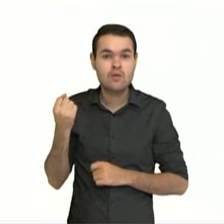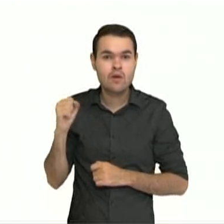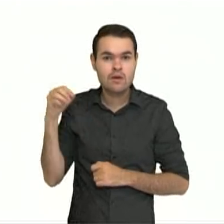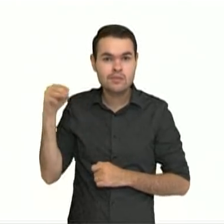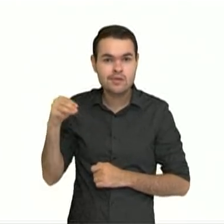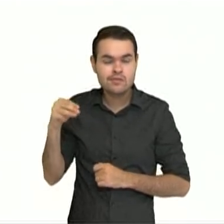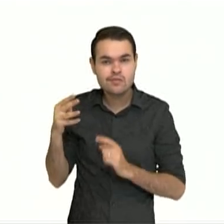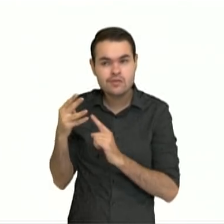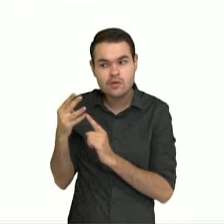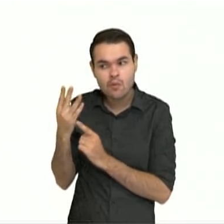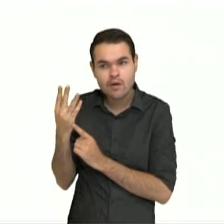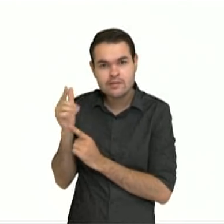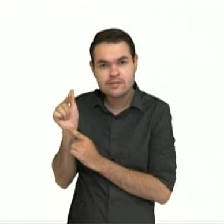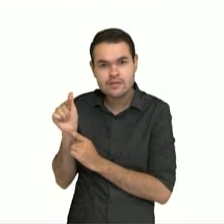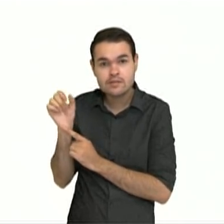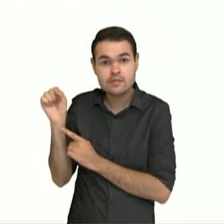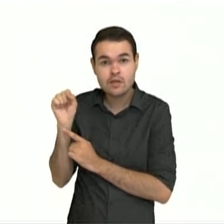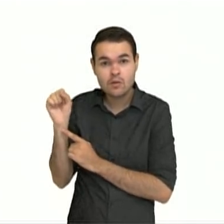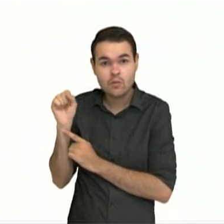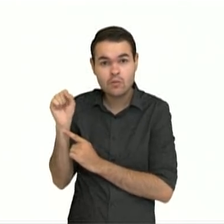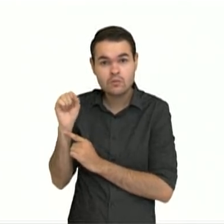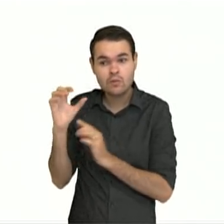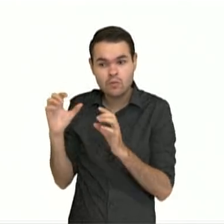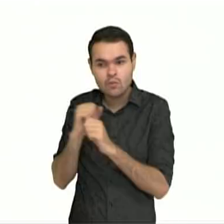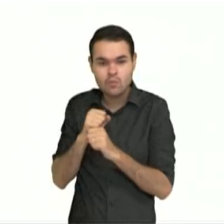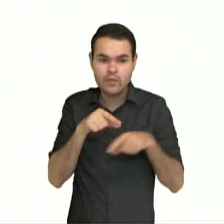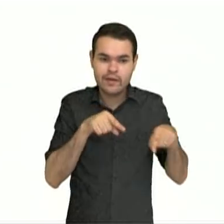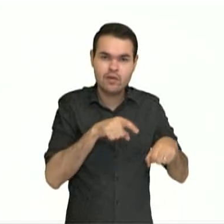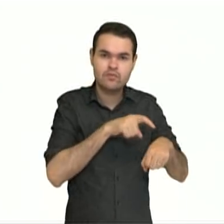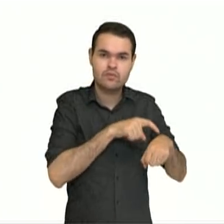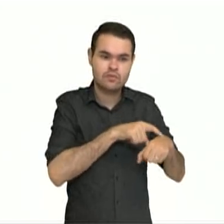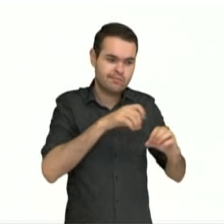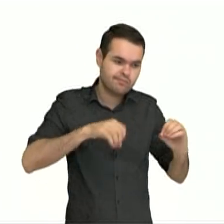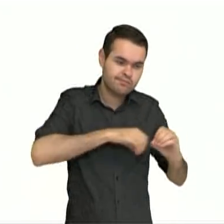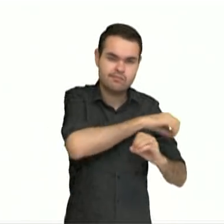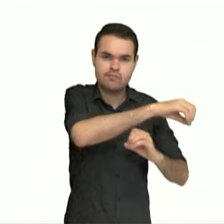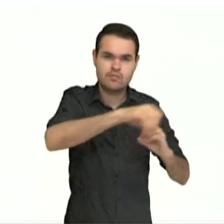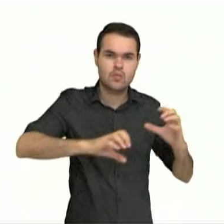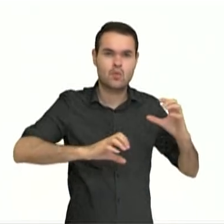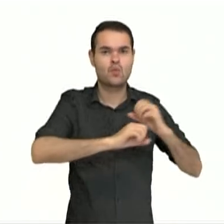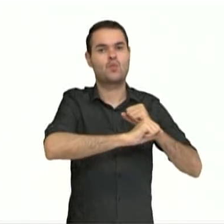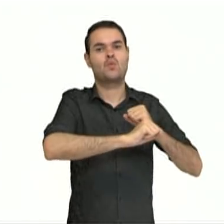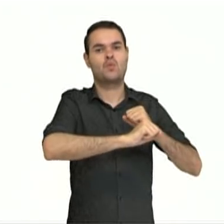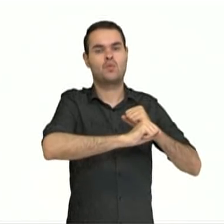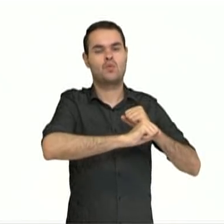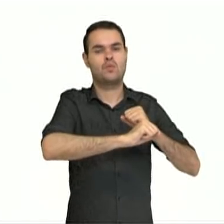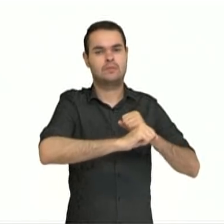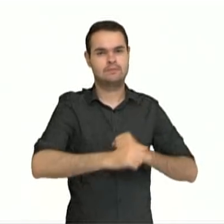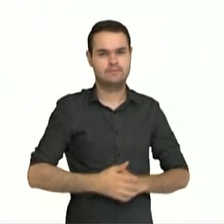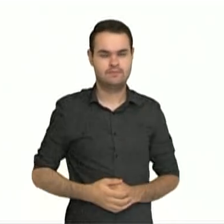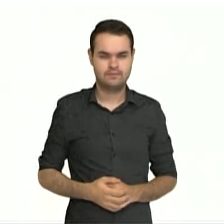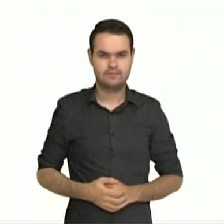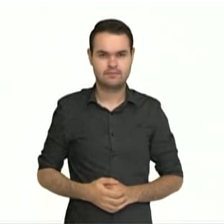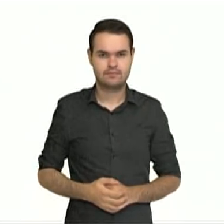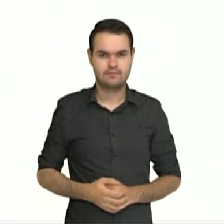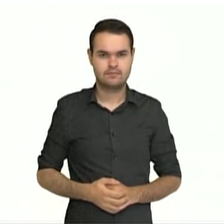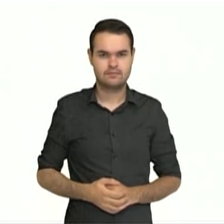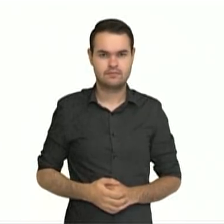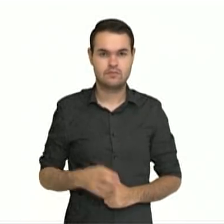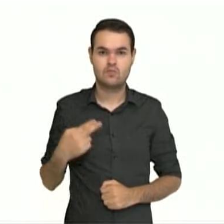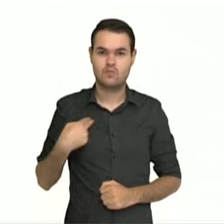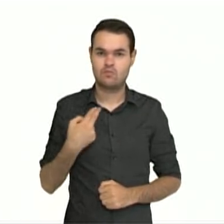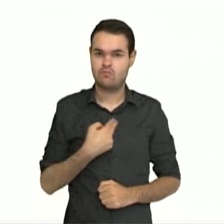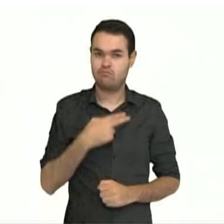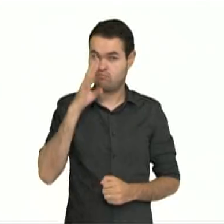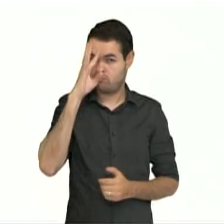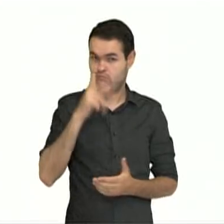e 47 segundos. Esse é o tempo de duração do movimento de translação, que nós